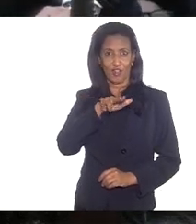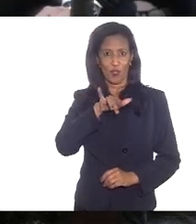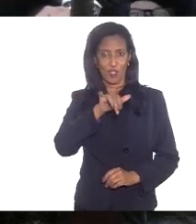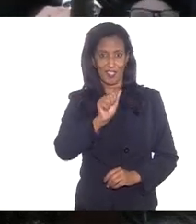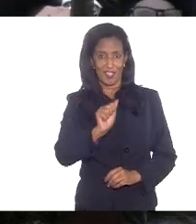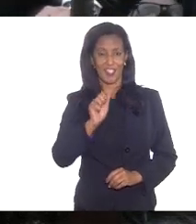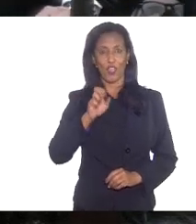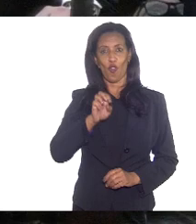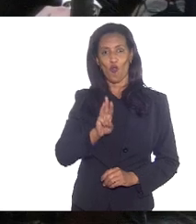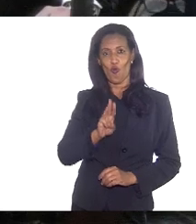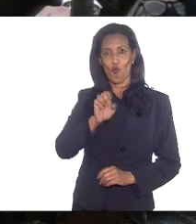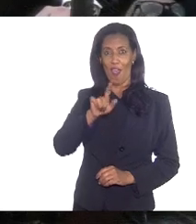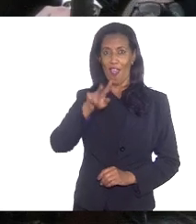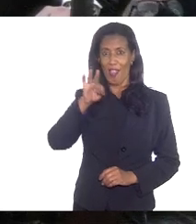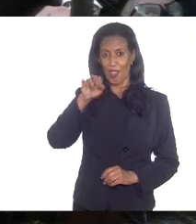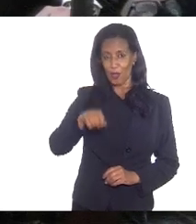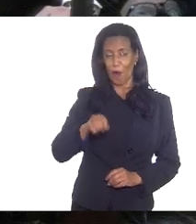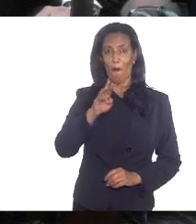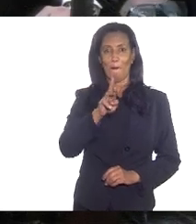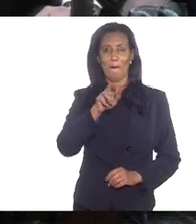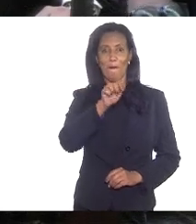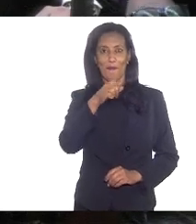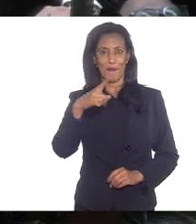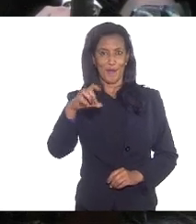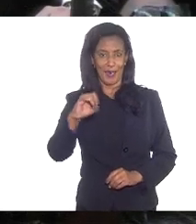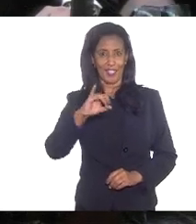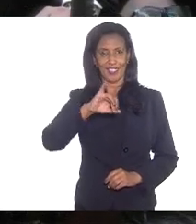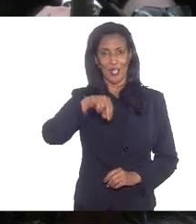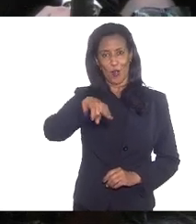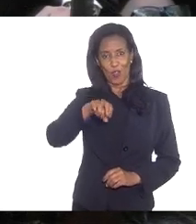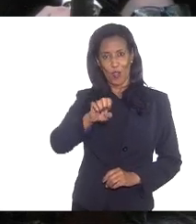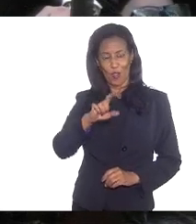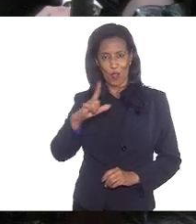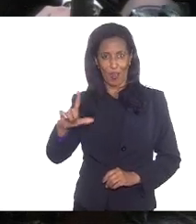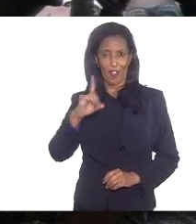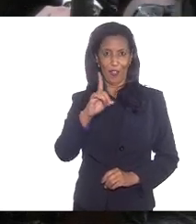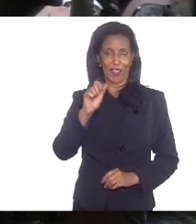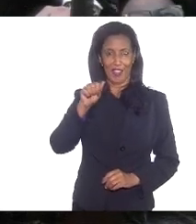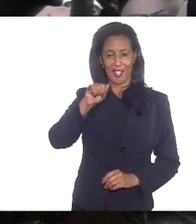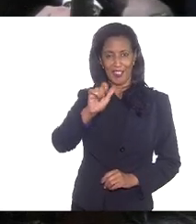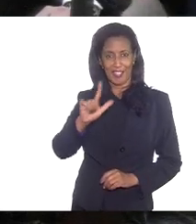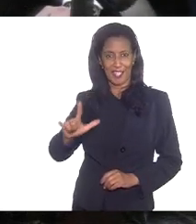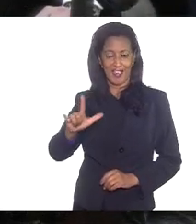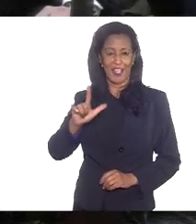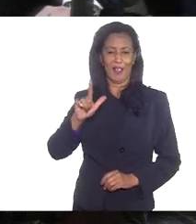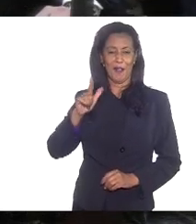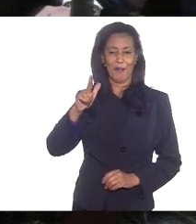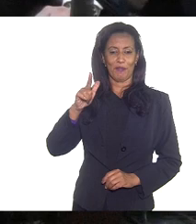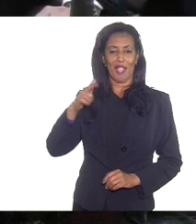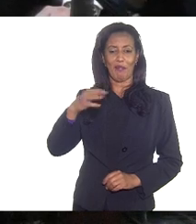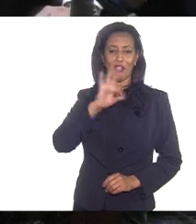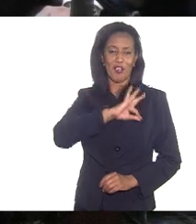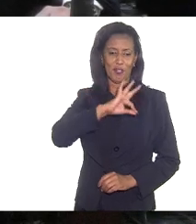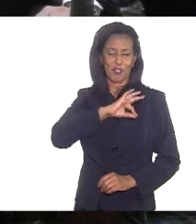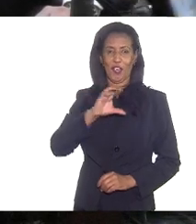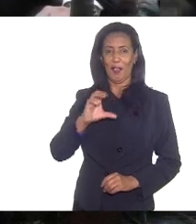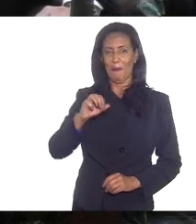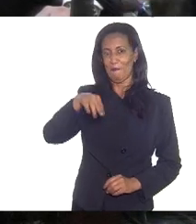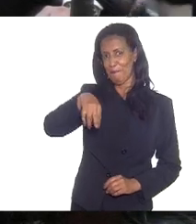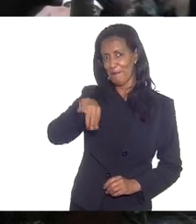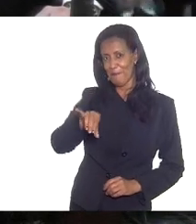Wellington José, Brazão, Atila Nunes, Noel de Carvalho, Daniel Brelon, Luiz Paulo, Marta Rocha, Subtenente Bernardo, Carlos